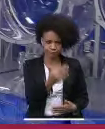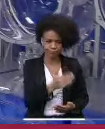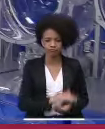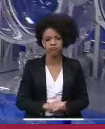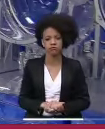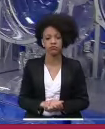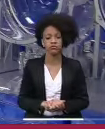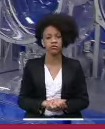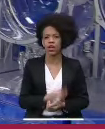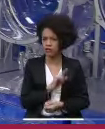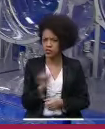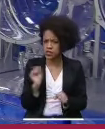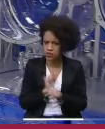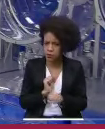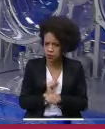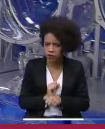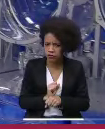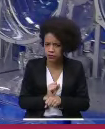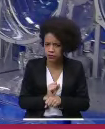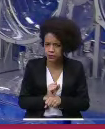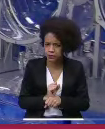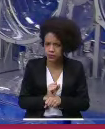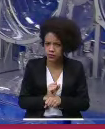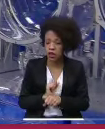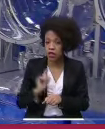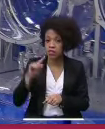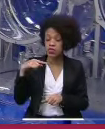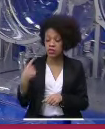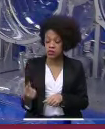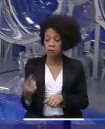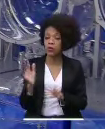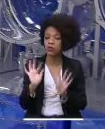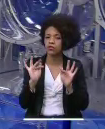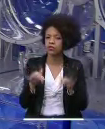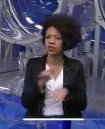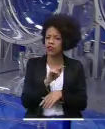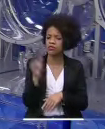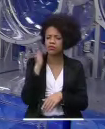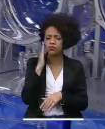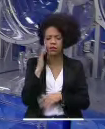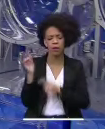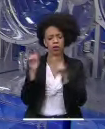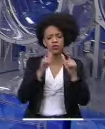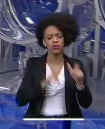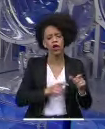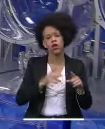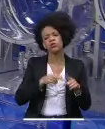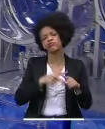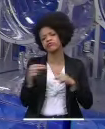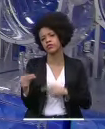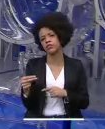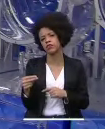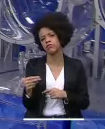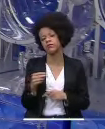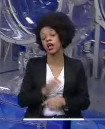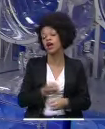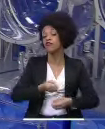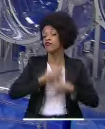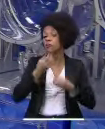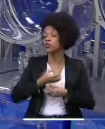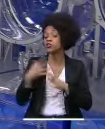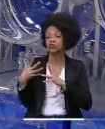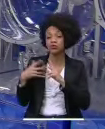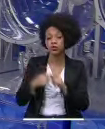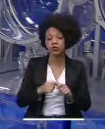Obrigado. Era o que você esperava. Logo após a apuração, você poderá conferir todas as informações na página da Caixa na